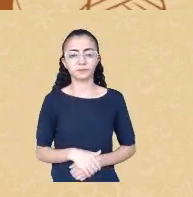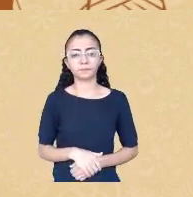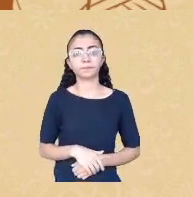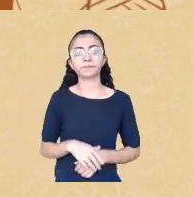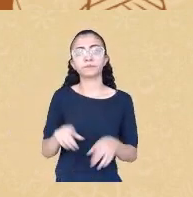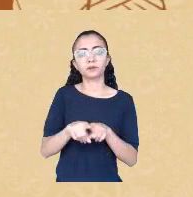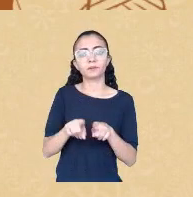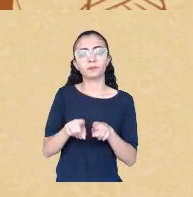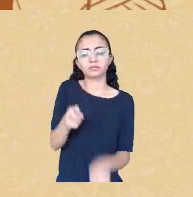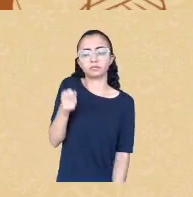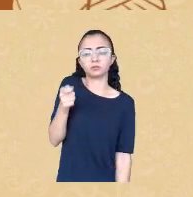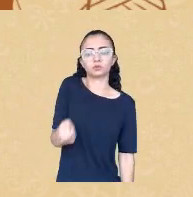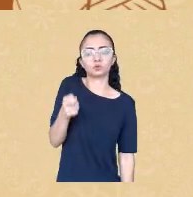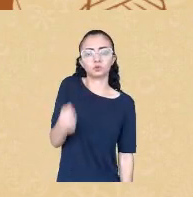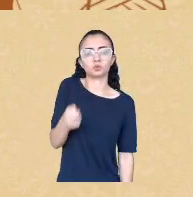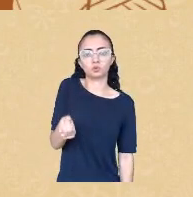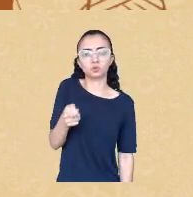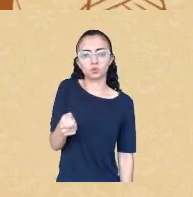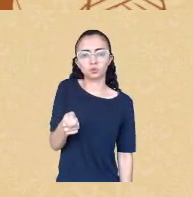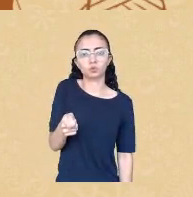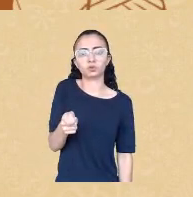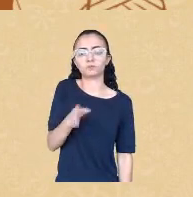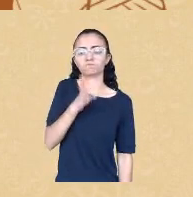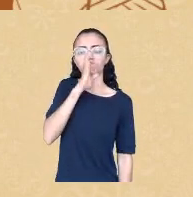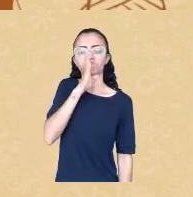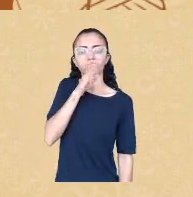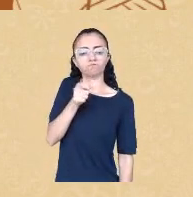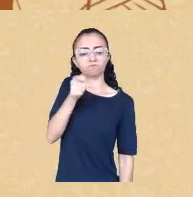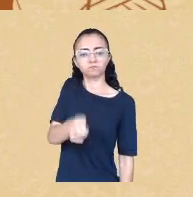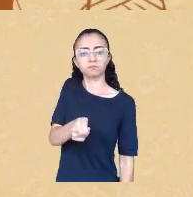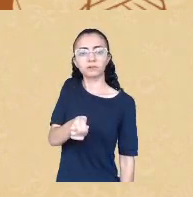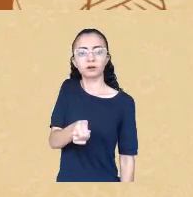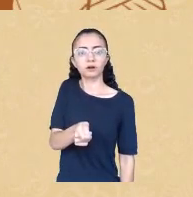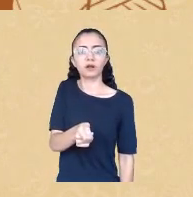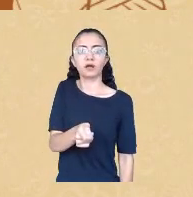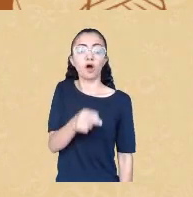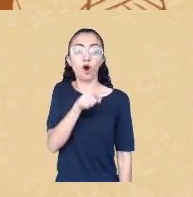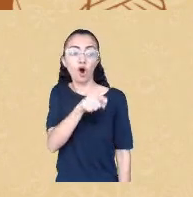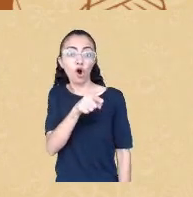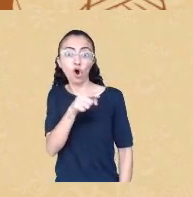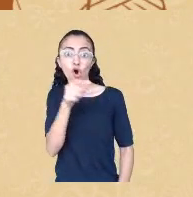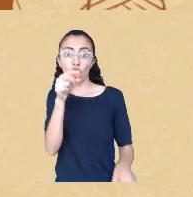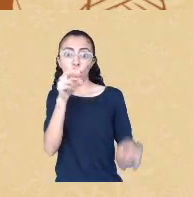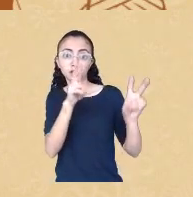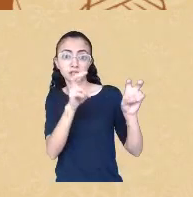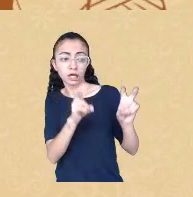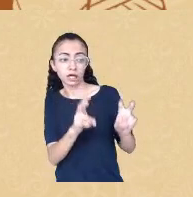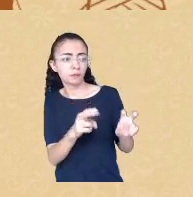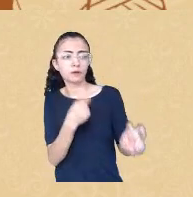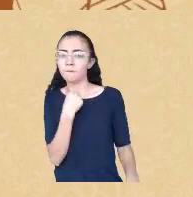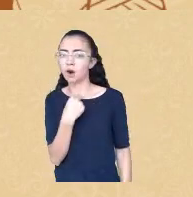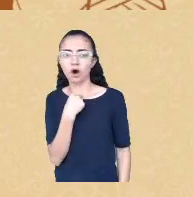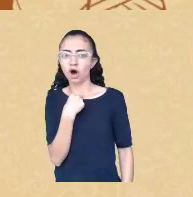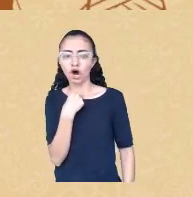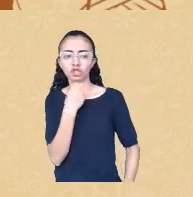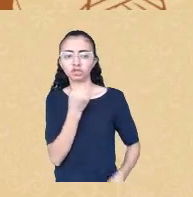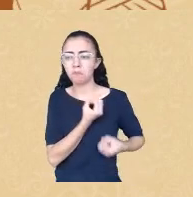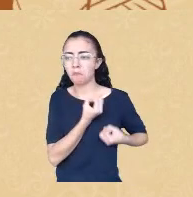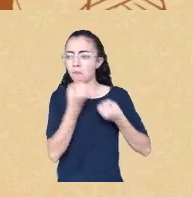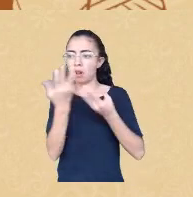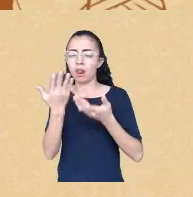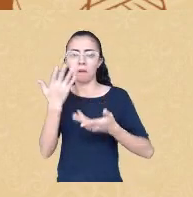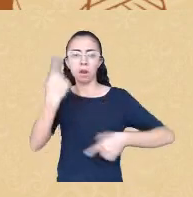não deve falar sobre certas coisas, né, de que, olha, não se deve falar disso, porque estimula isso. É como quando Demetrio